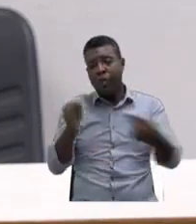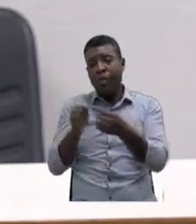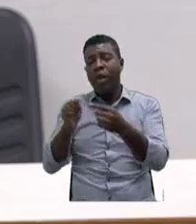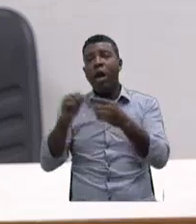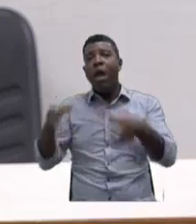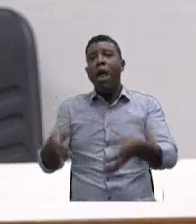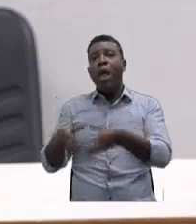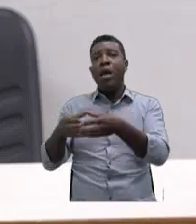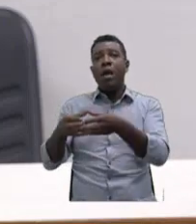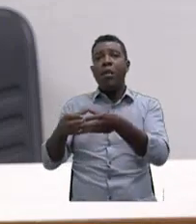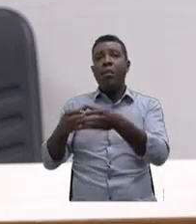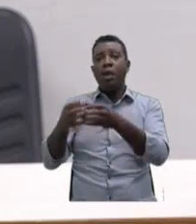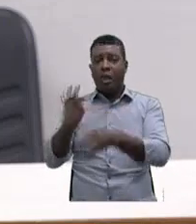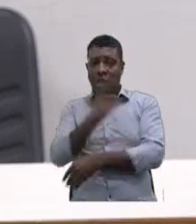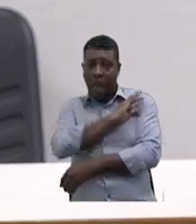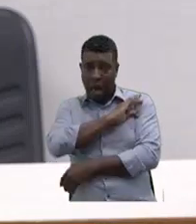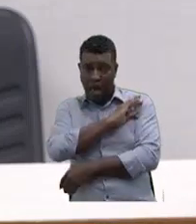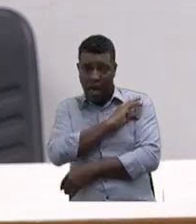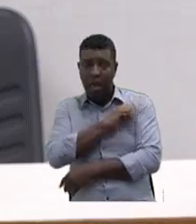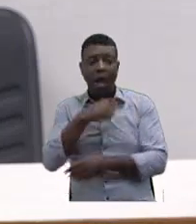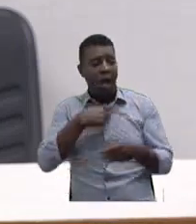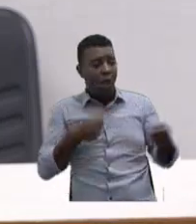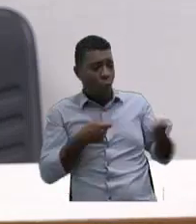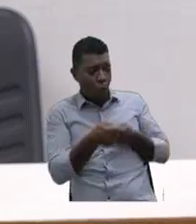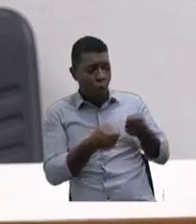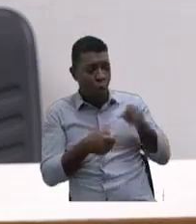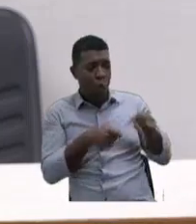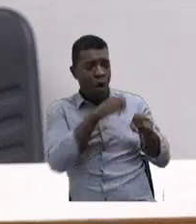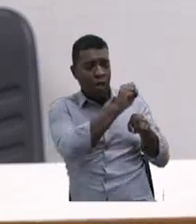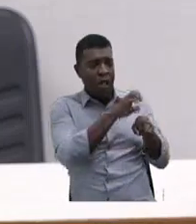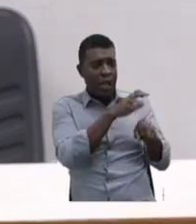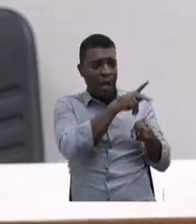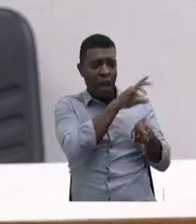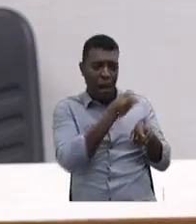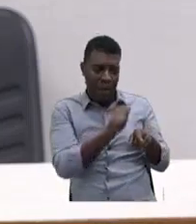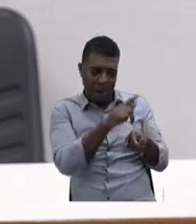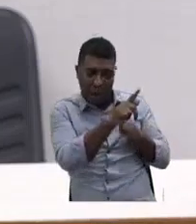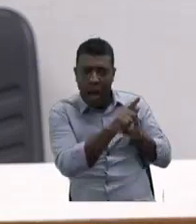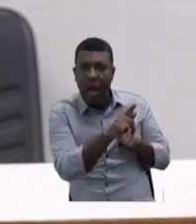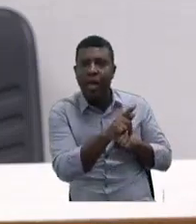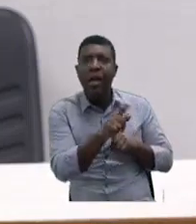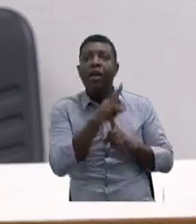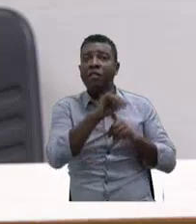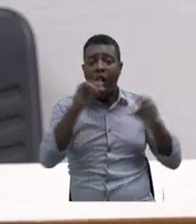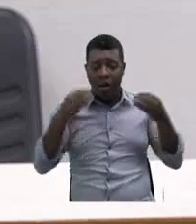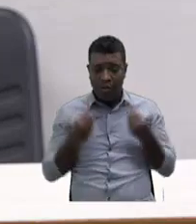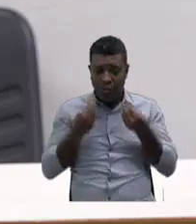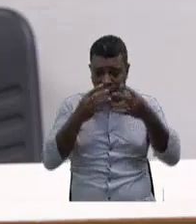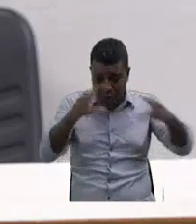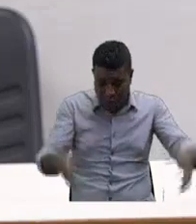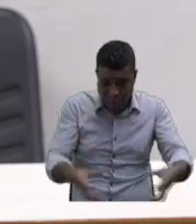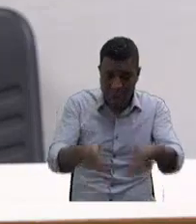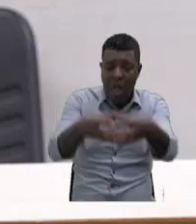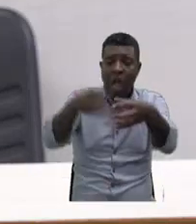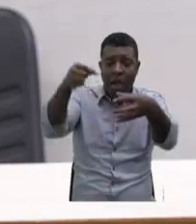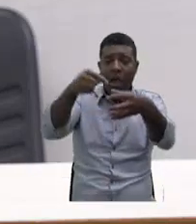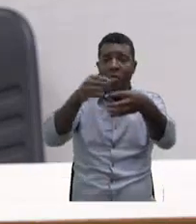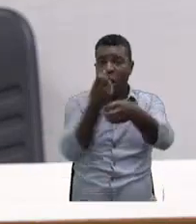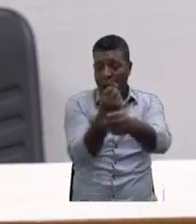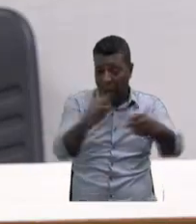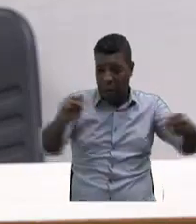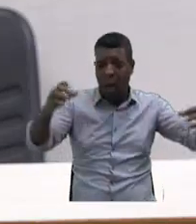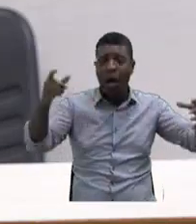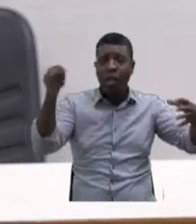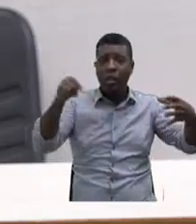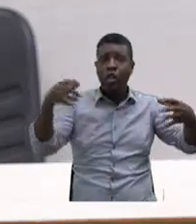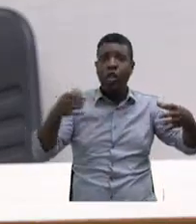eu negociando com a CEPLAG, nós vamos colocar uma grande equipe, não somente da Secult, mas que o